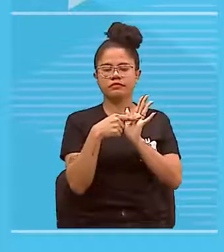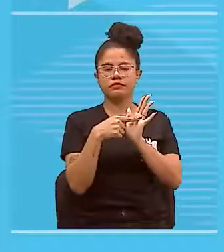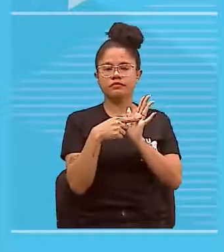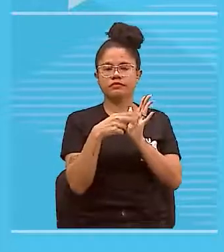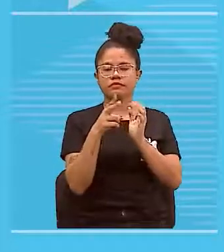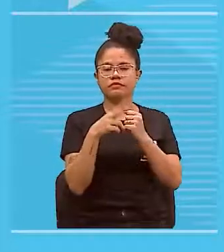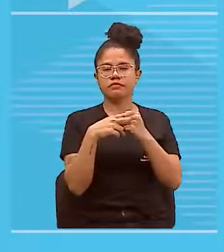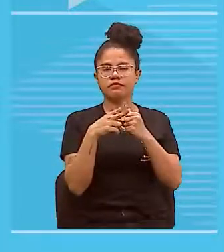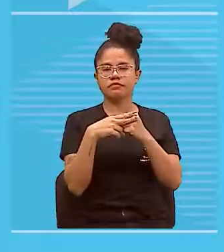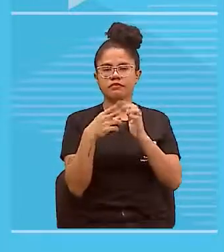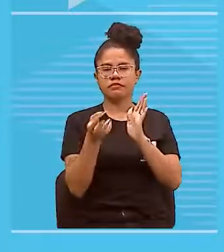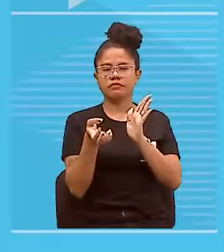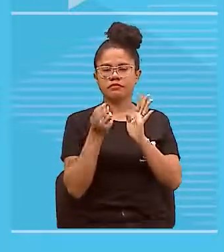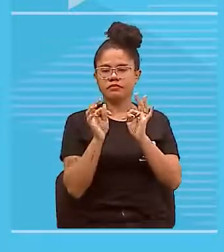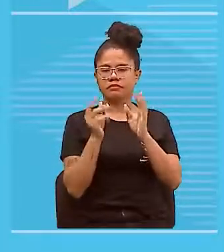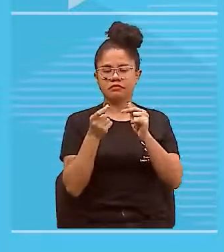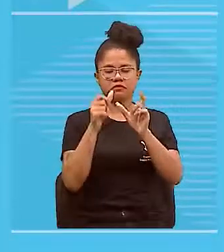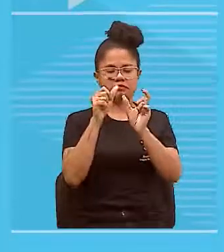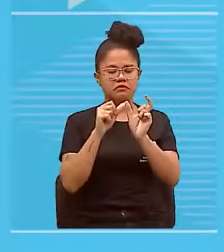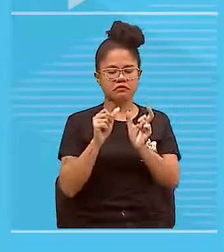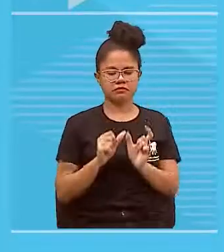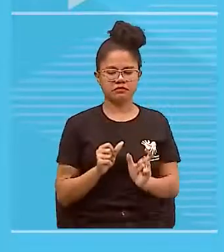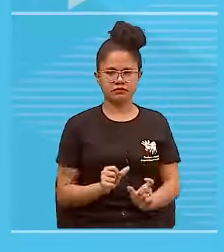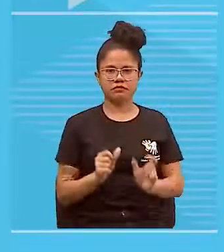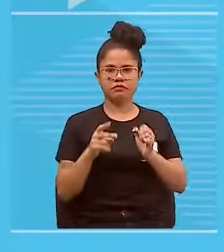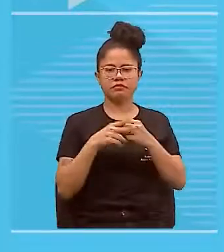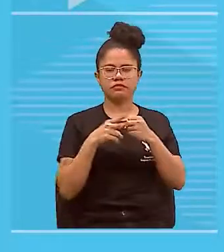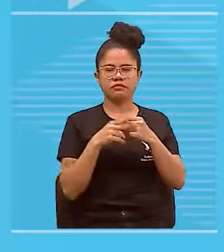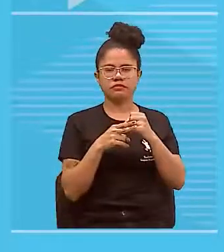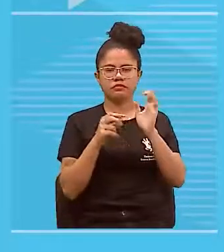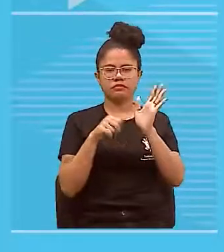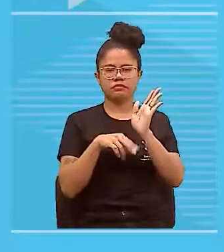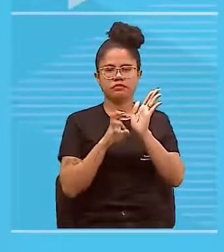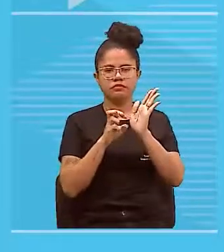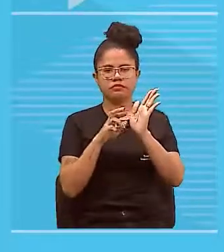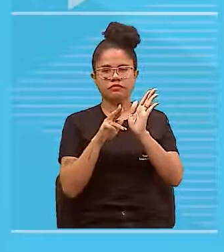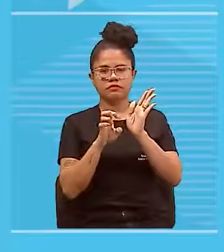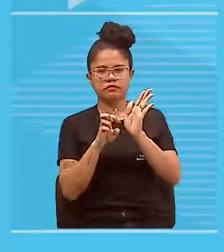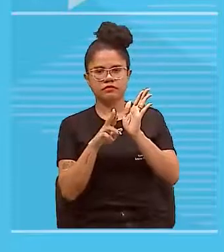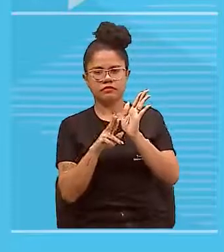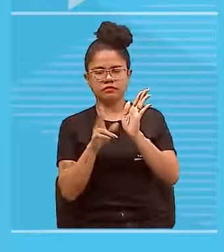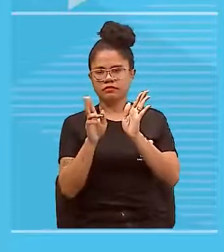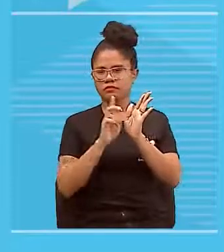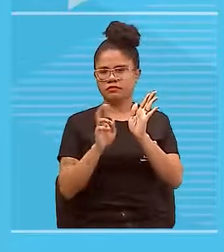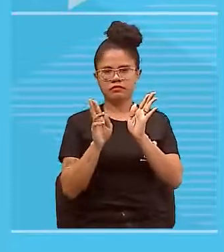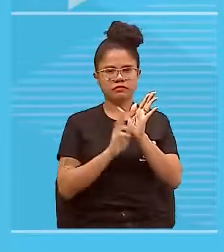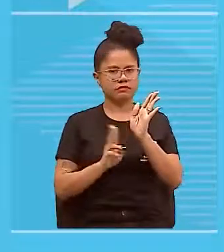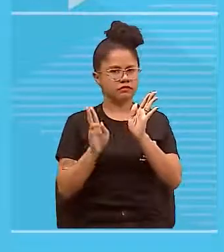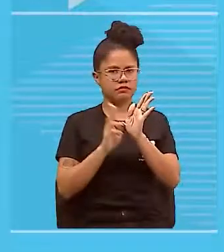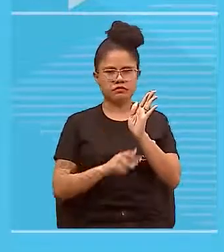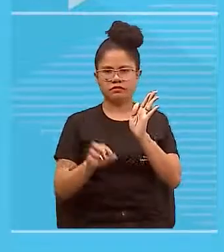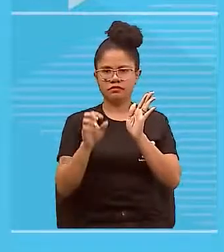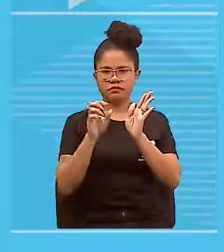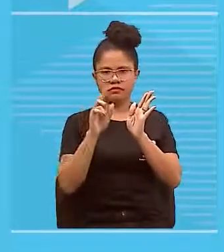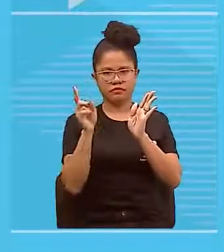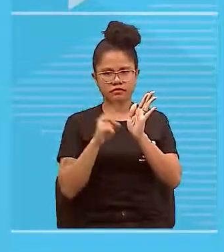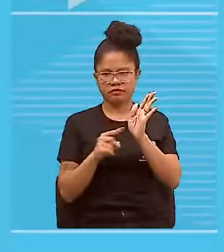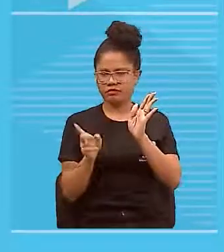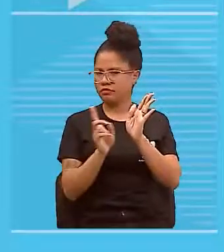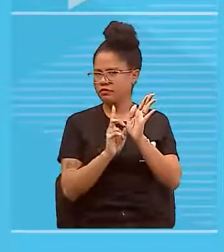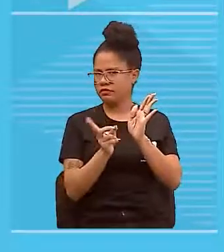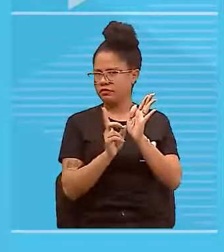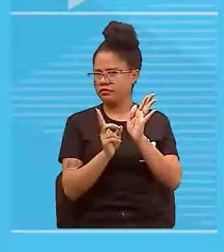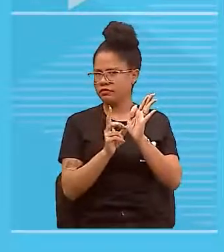nas flexões todas que você tiver com o verbo querer você não vai colocar S nunca viu o melhor Z